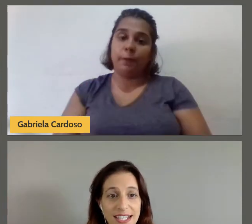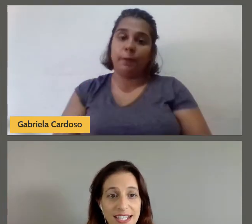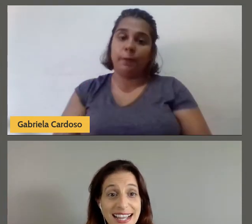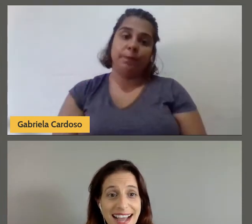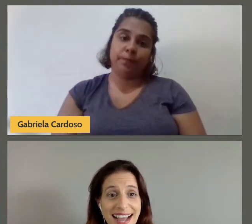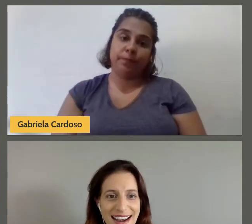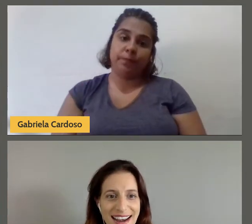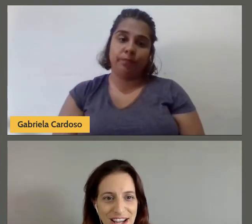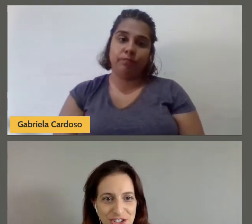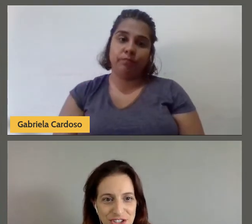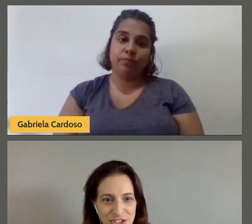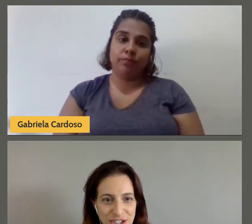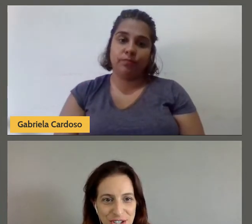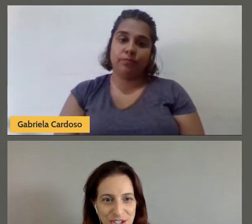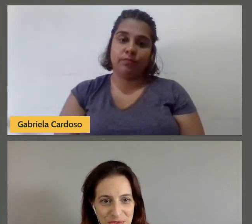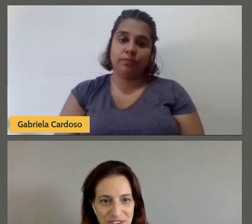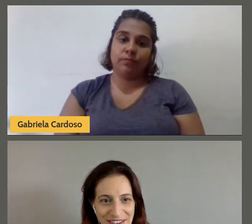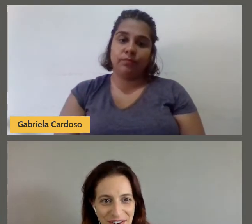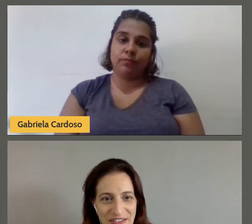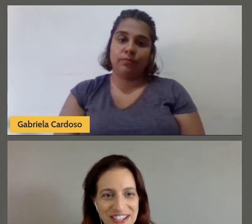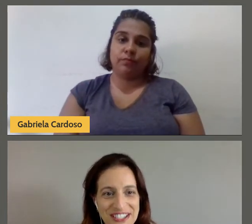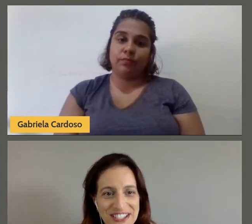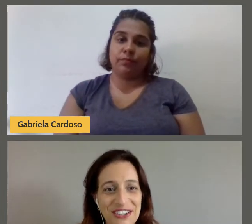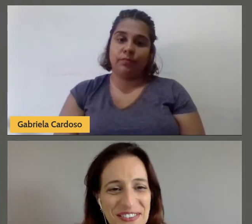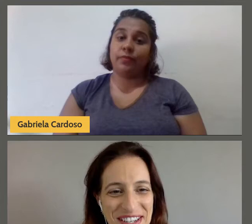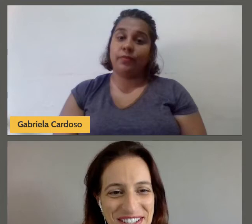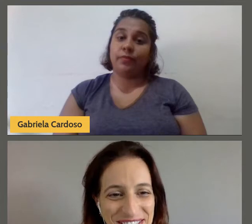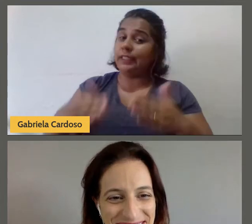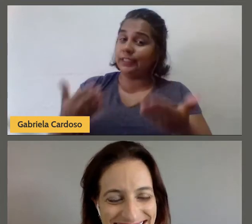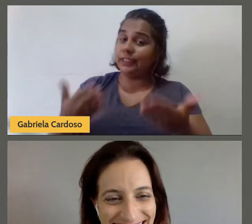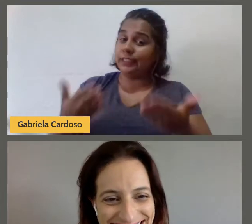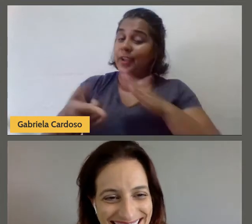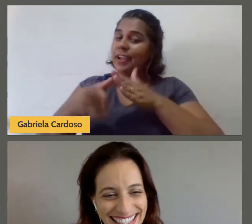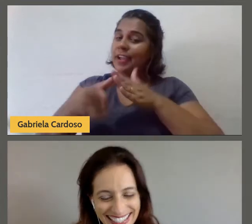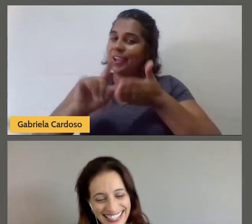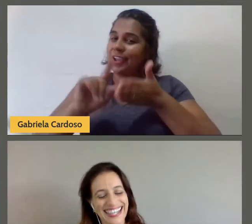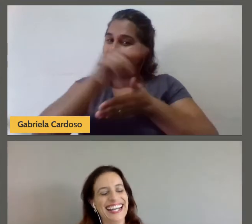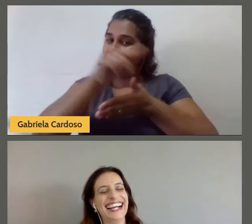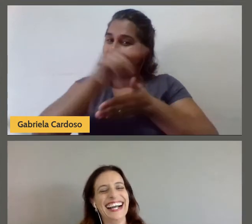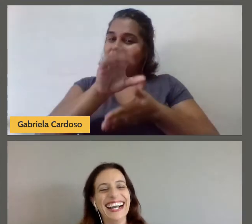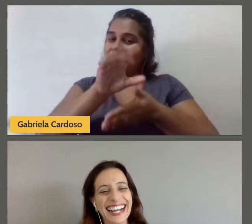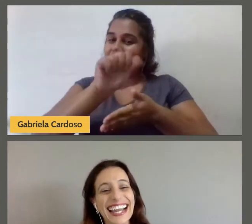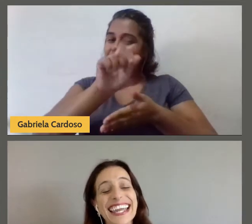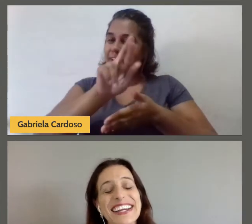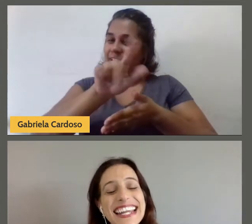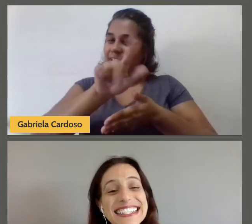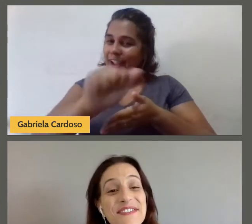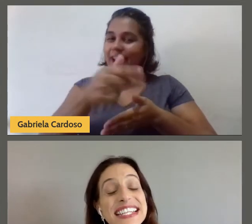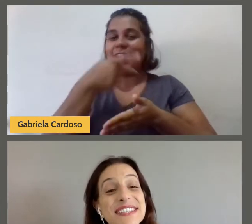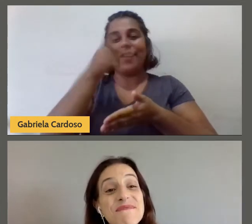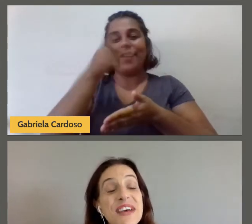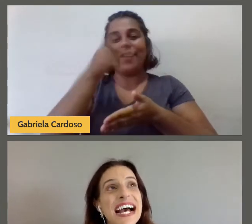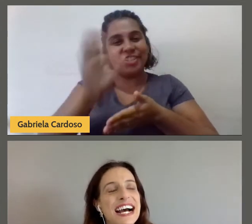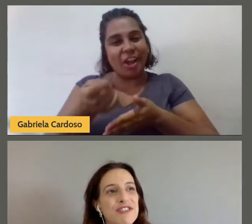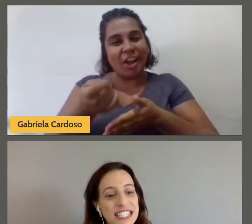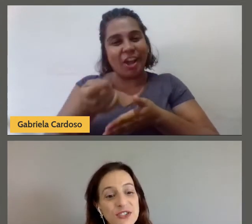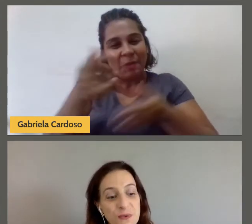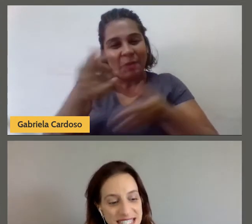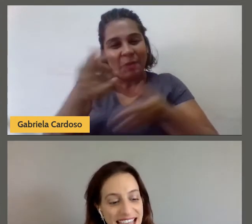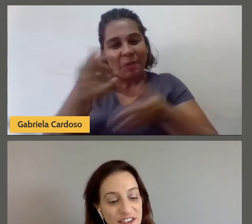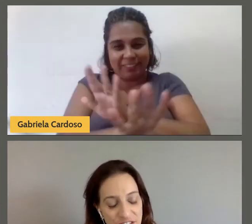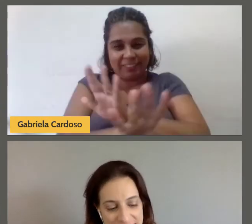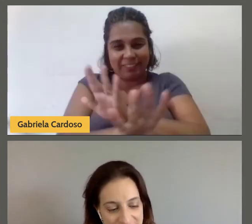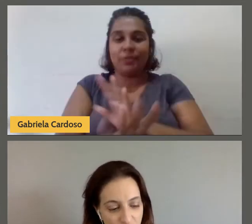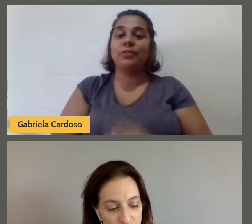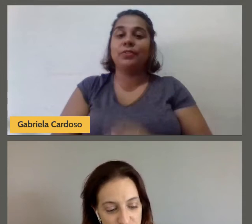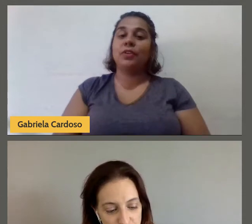E antes da Carla falar que a gente está chegando no fim, eu vou fazer outra pergunta. Eu queria saber se vocês